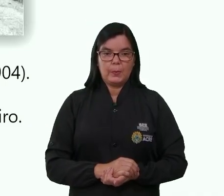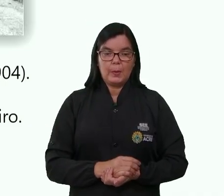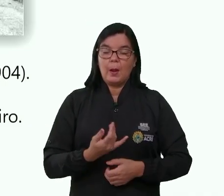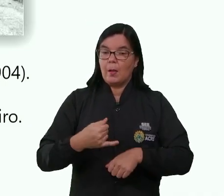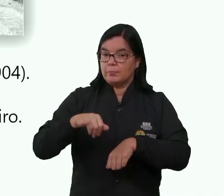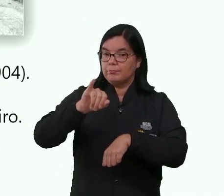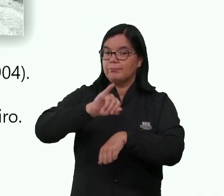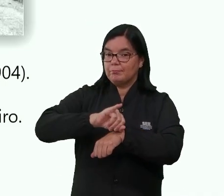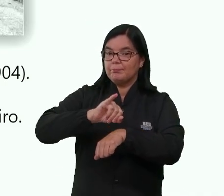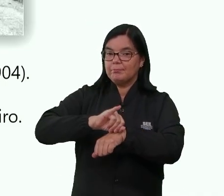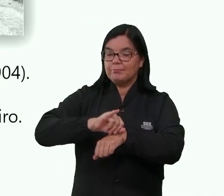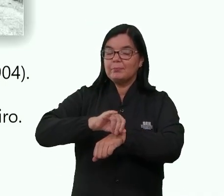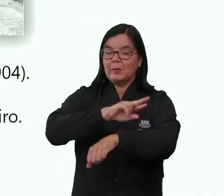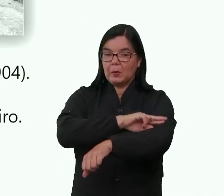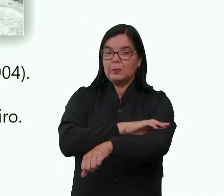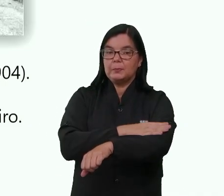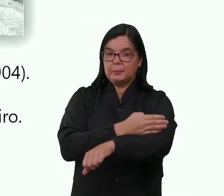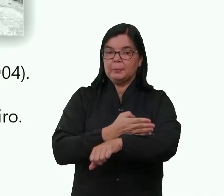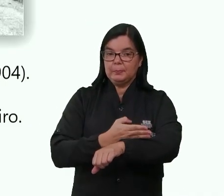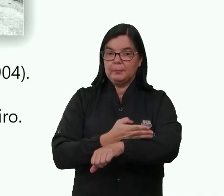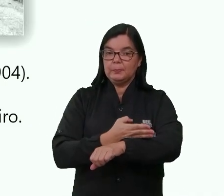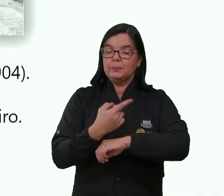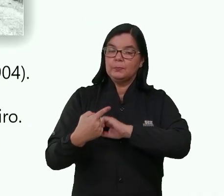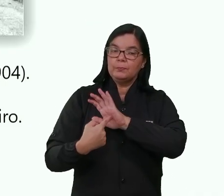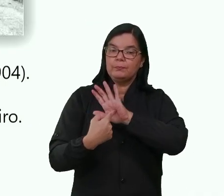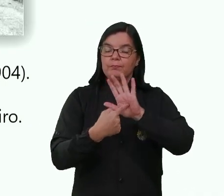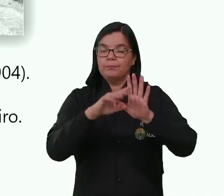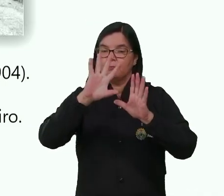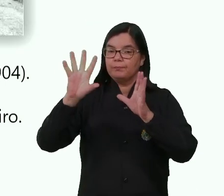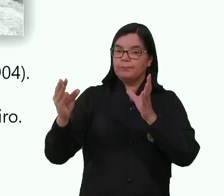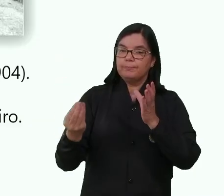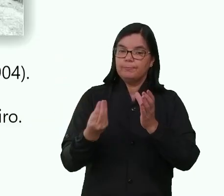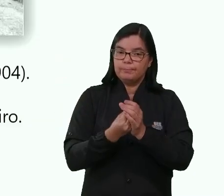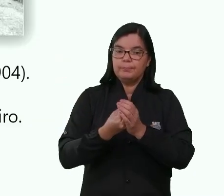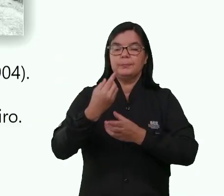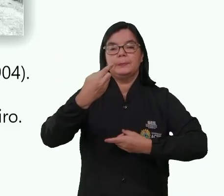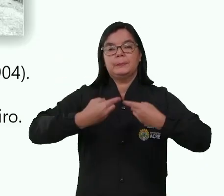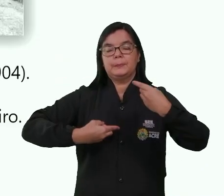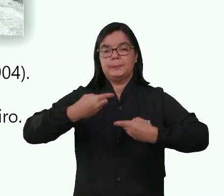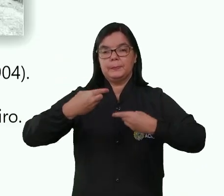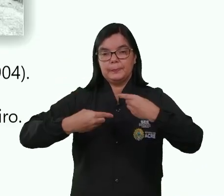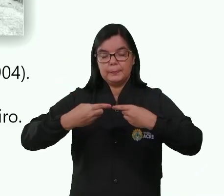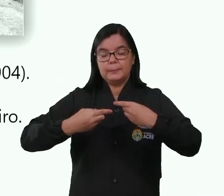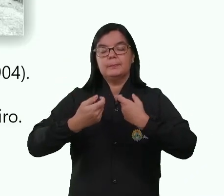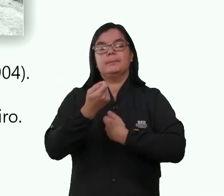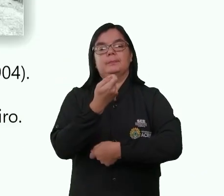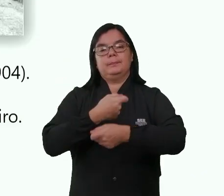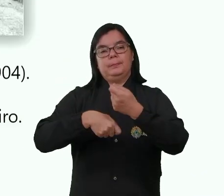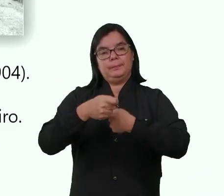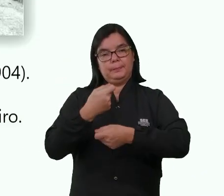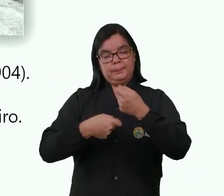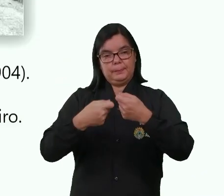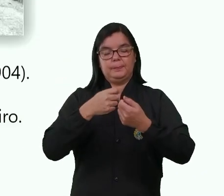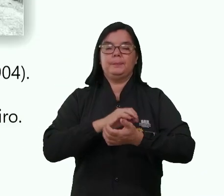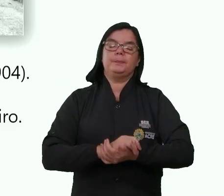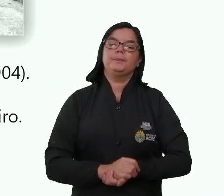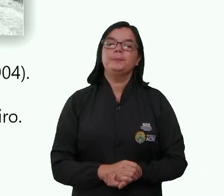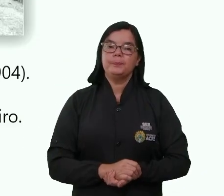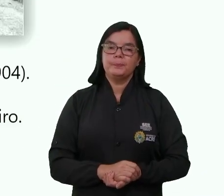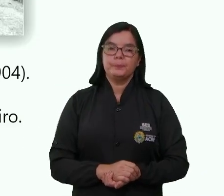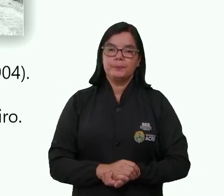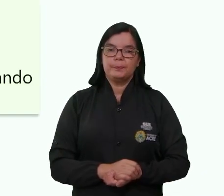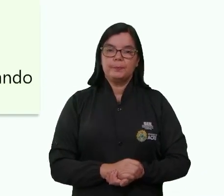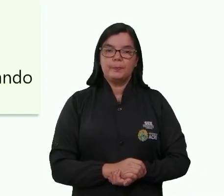A capital foi fixada em Rio Branco, símbolo da integração política e